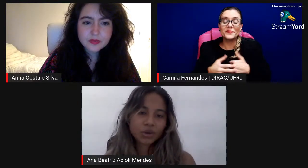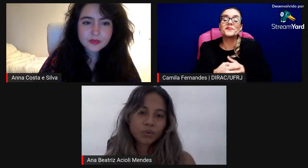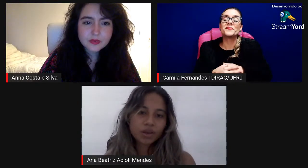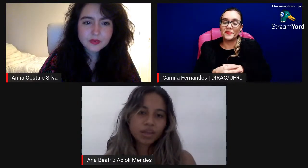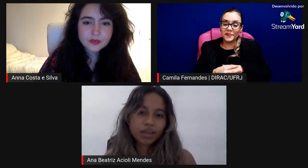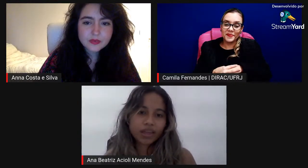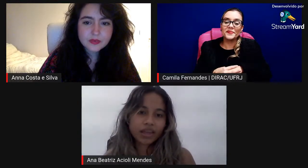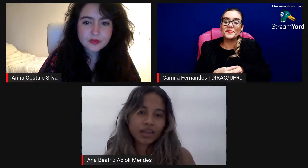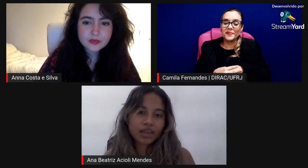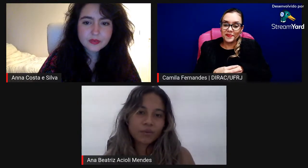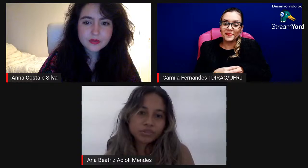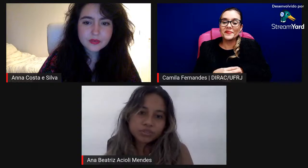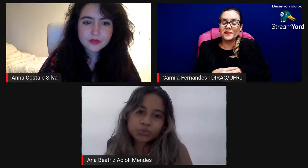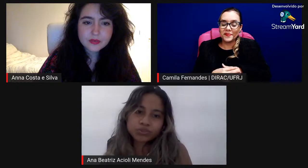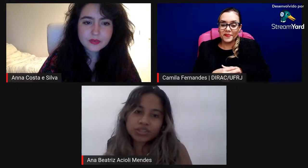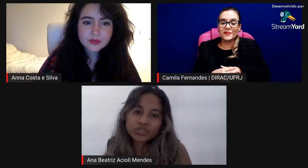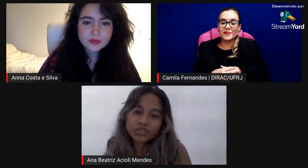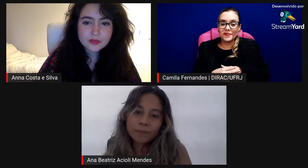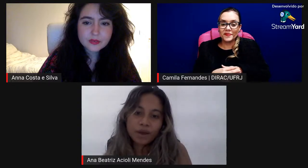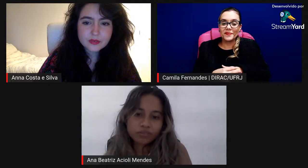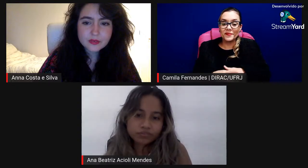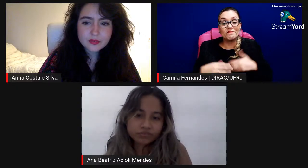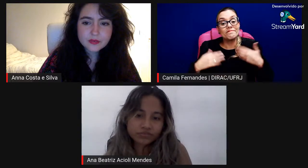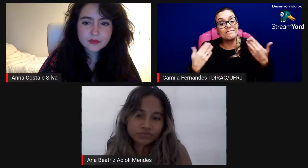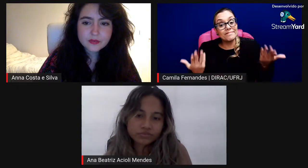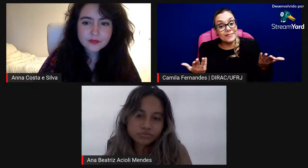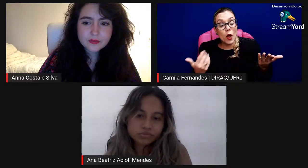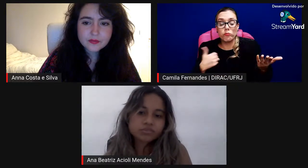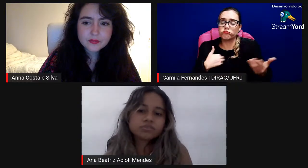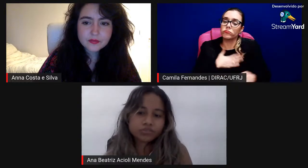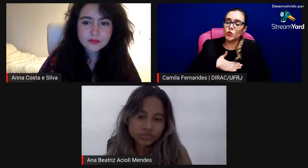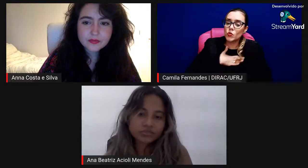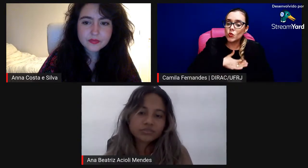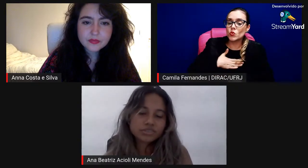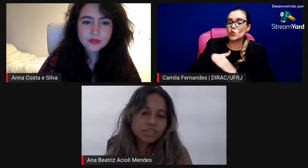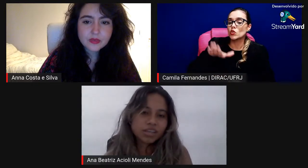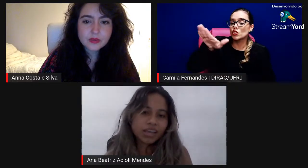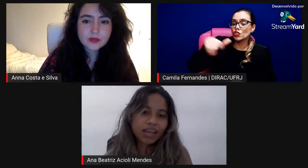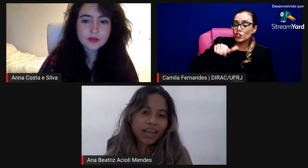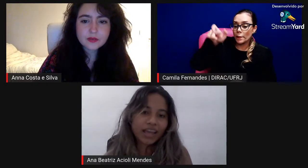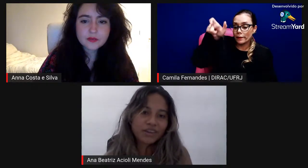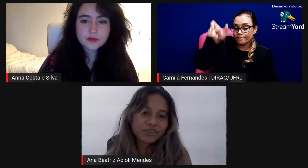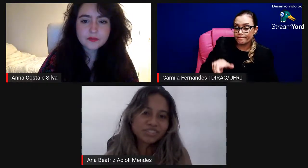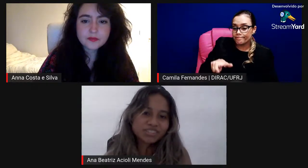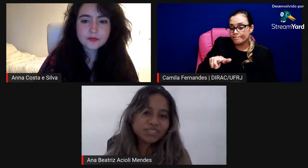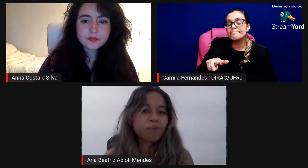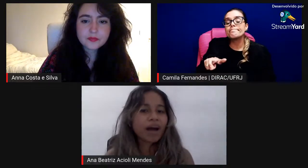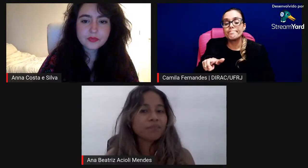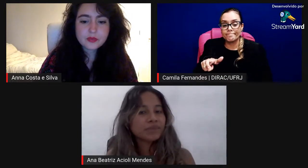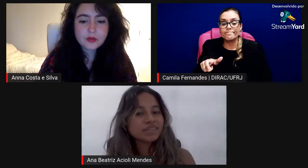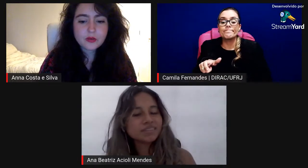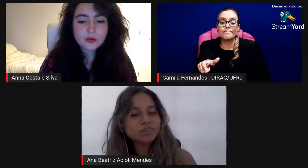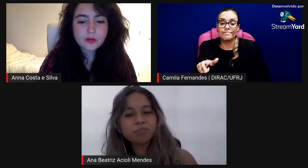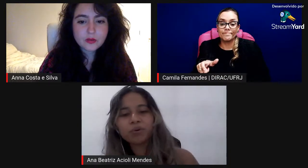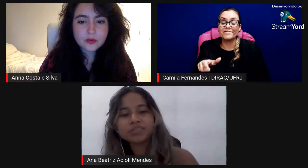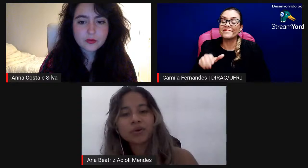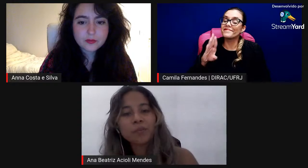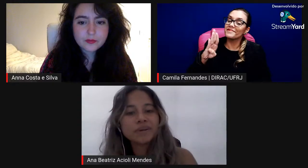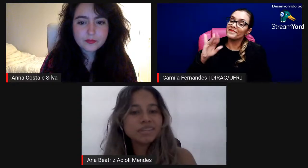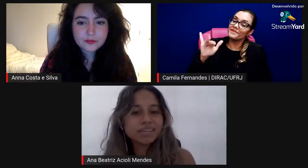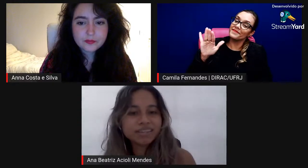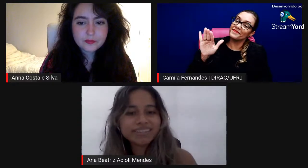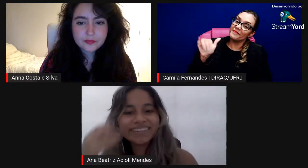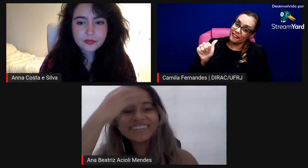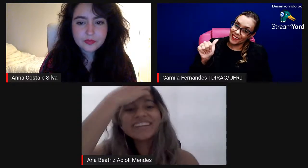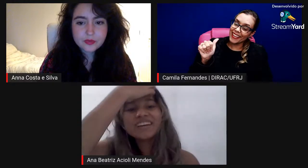Então, eu acho que eu gostaria de chamar sim, eu gostaria de chamar a Bia, uma outra